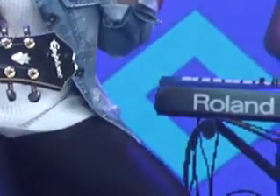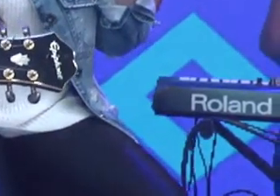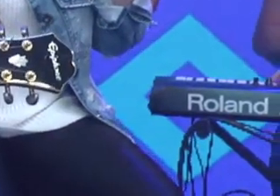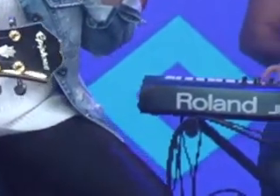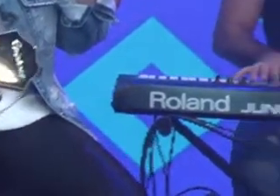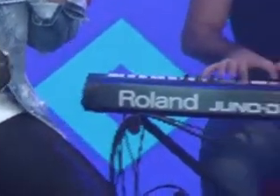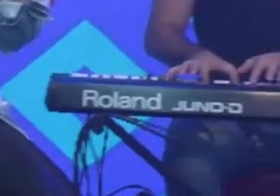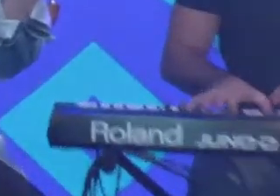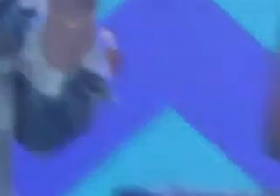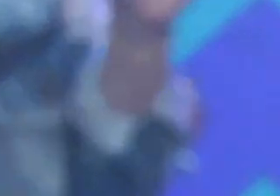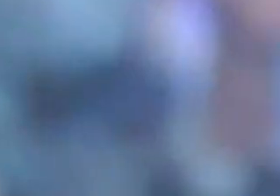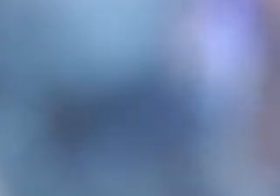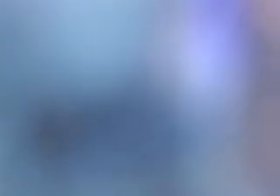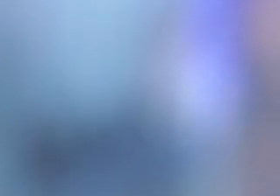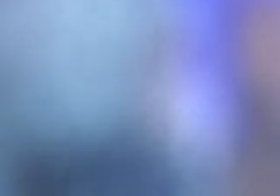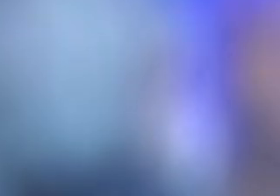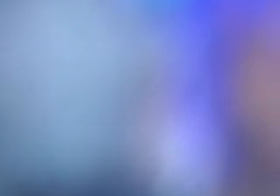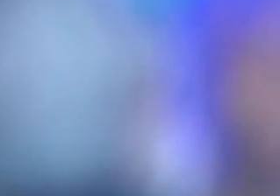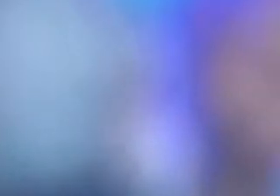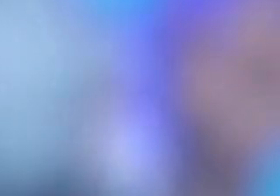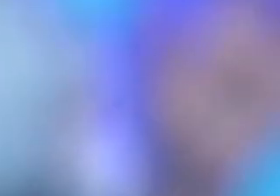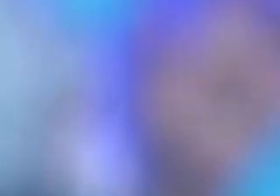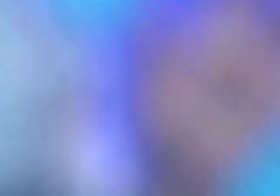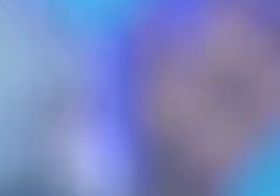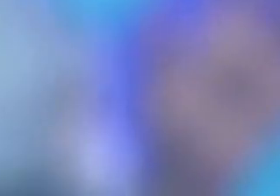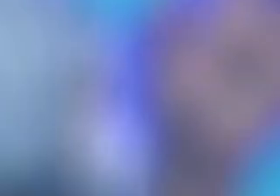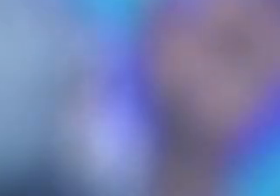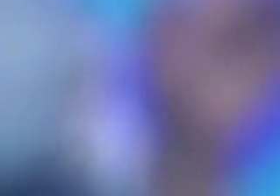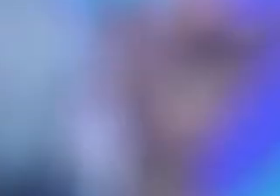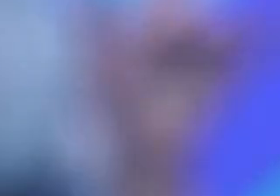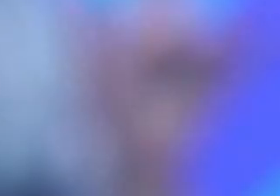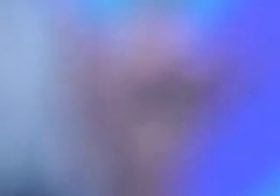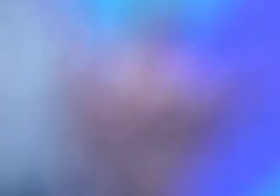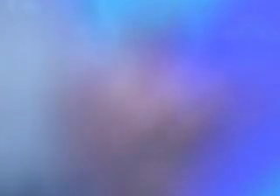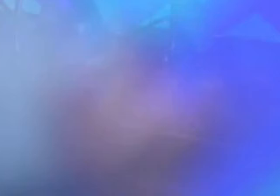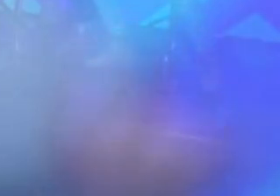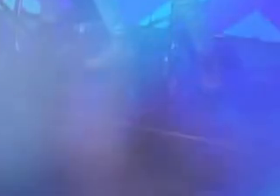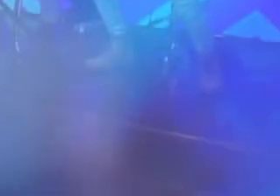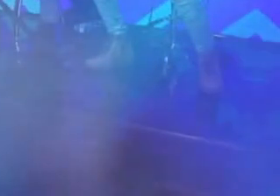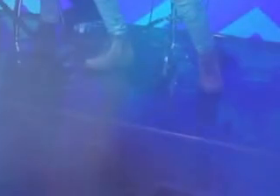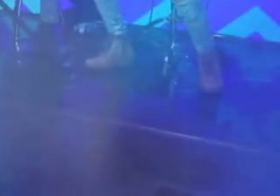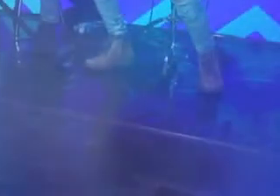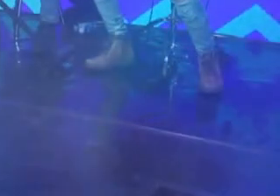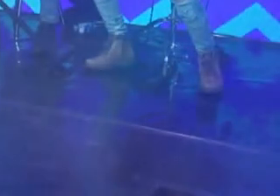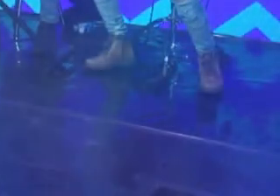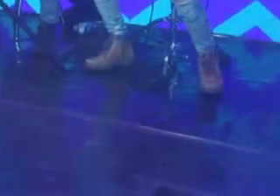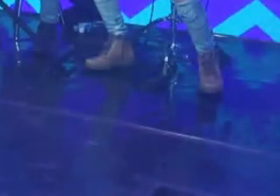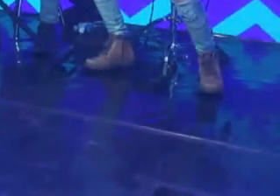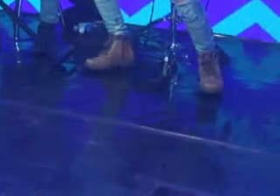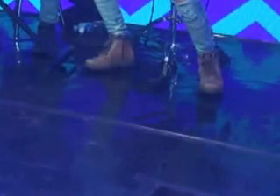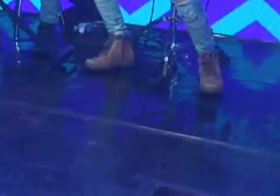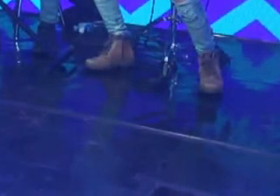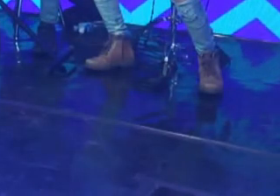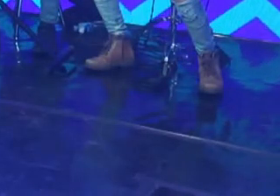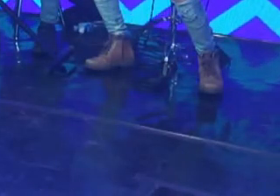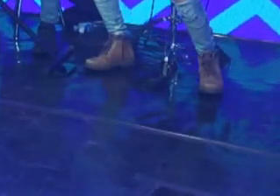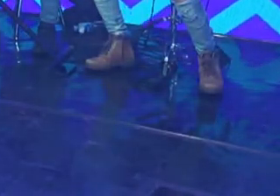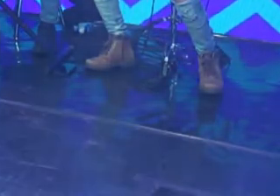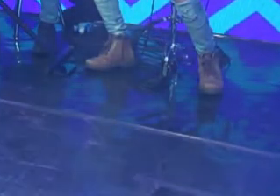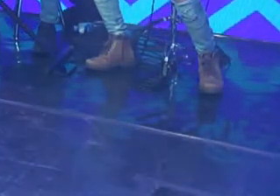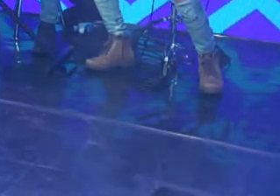ver meu passado inteiro e fizesse